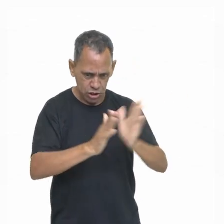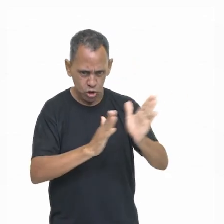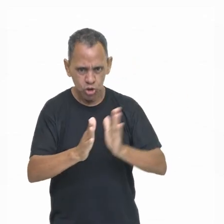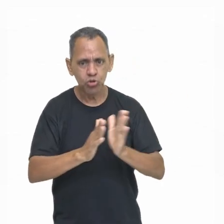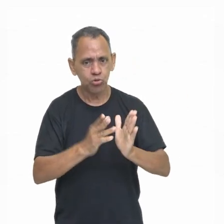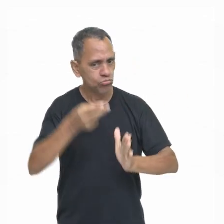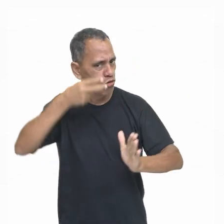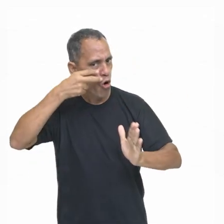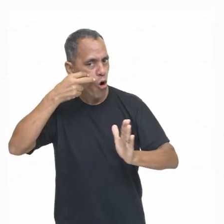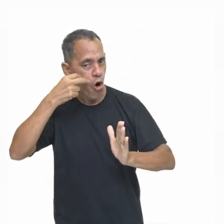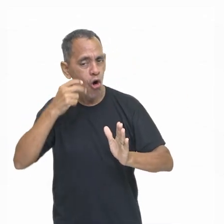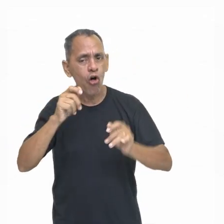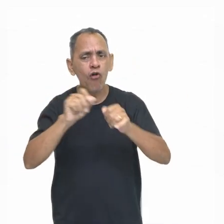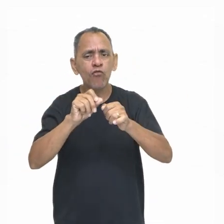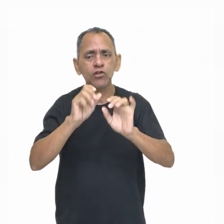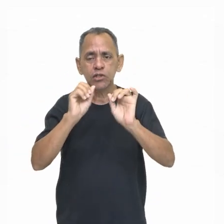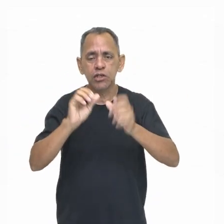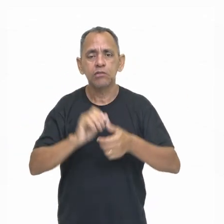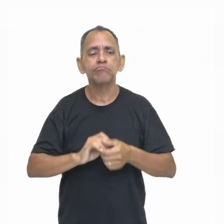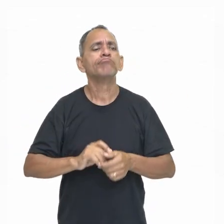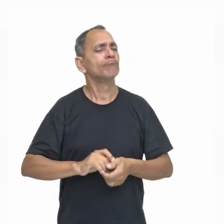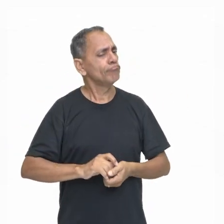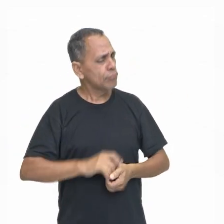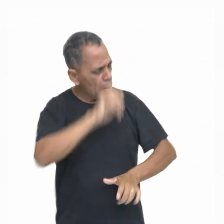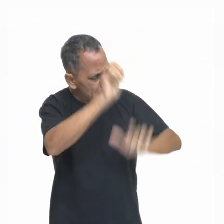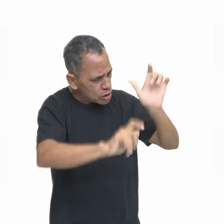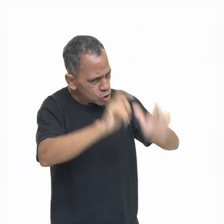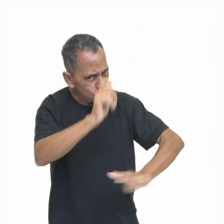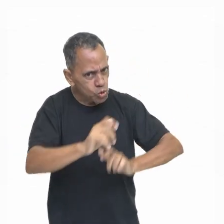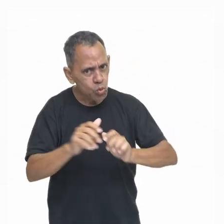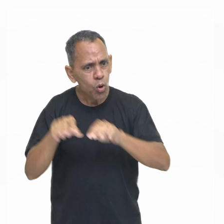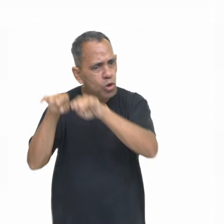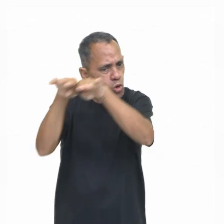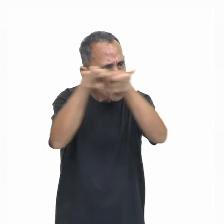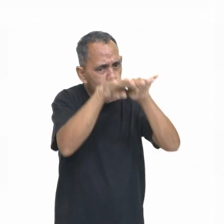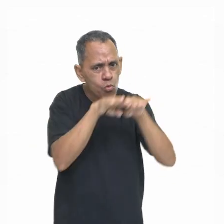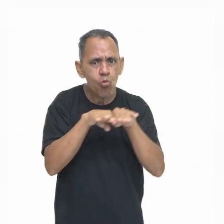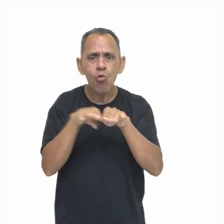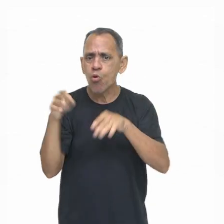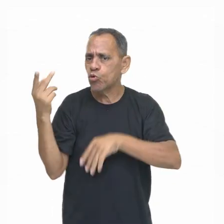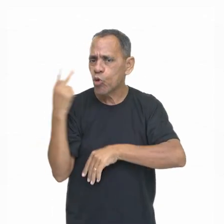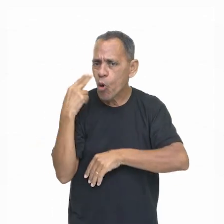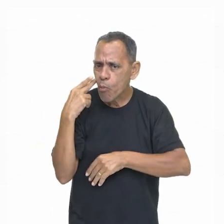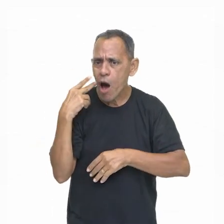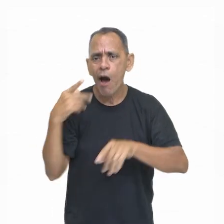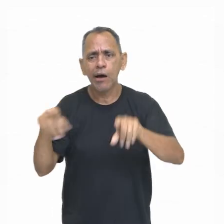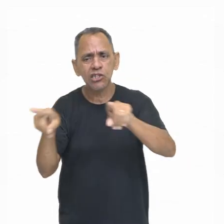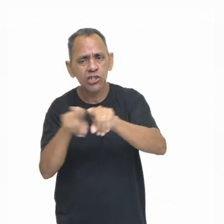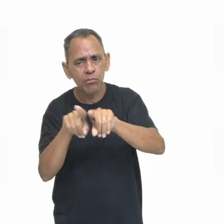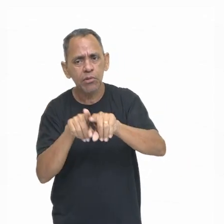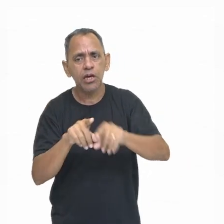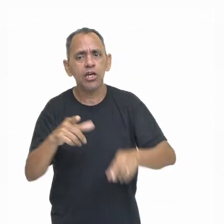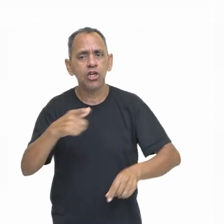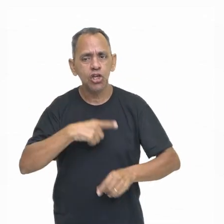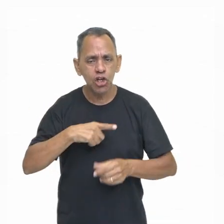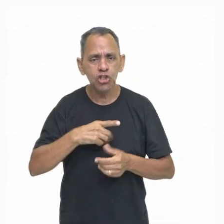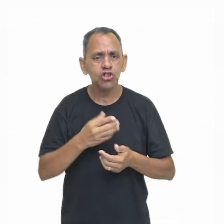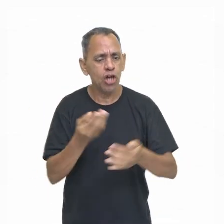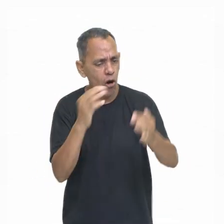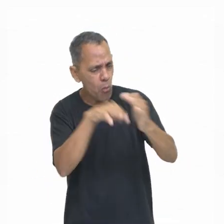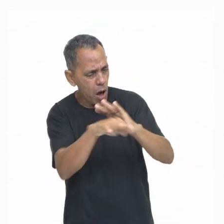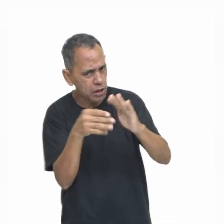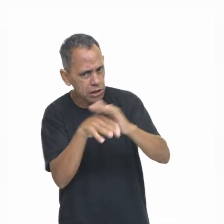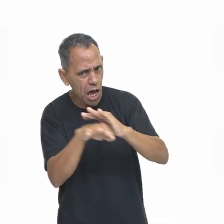lei, tá? Foram com pessoas comuns ou com pessoas mais abastadas que tinham ali, né, o seu